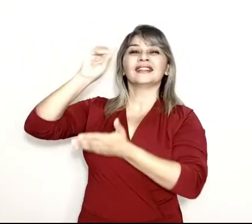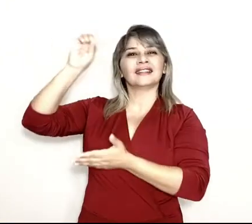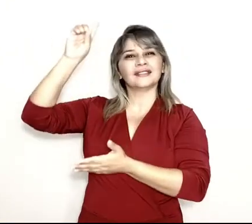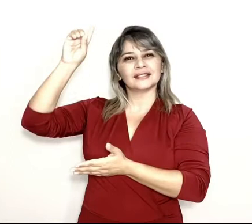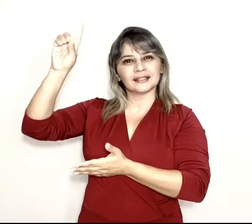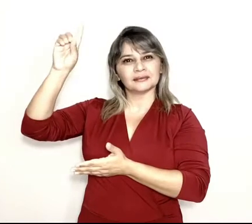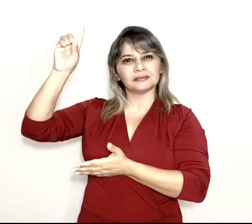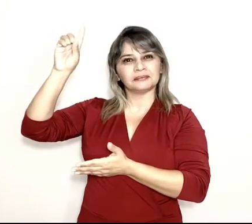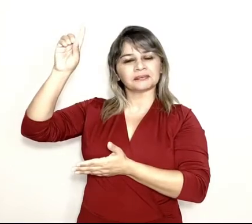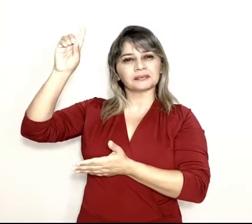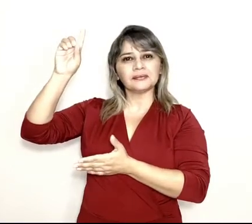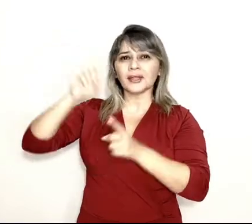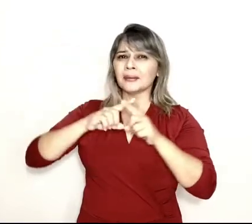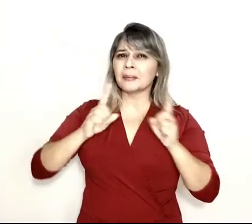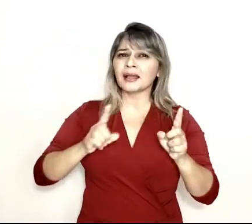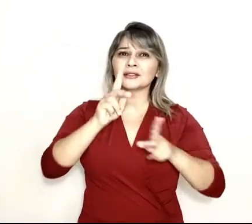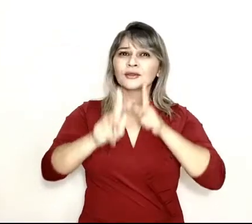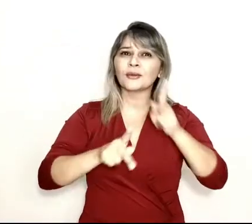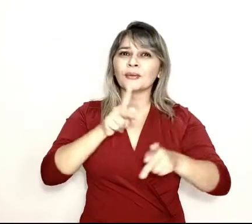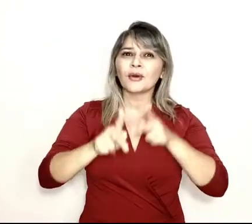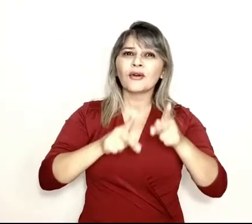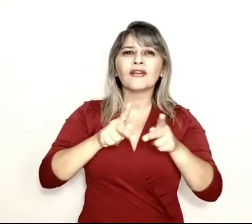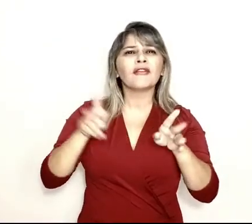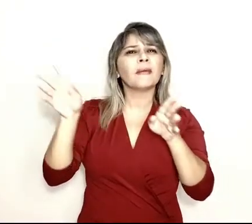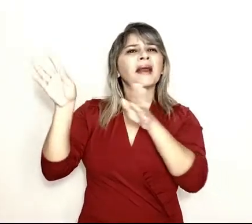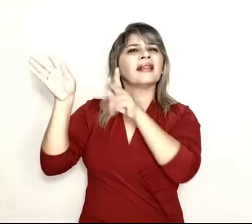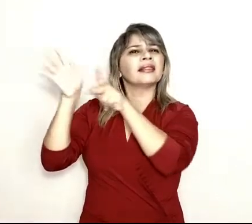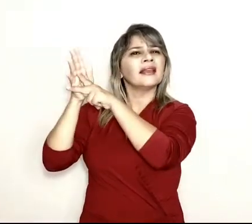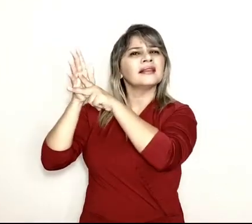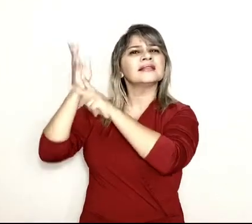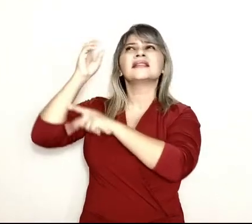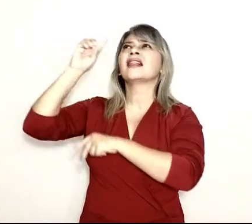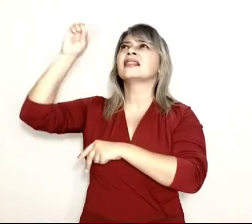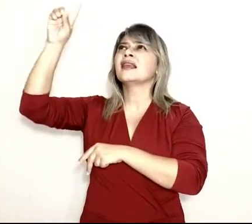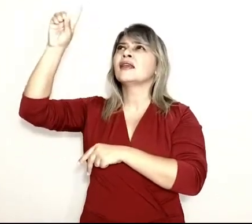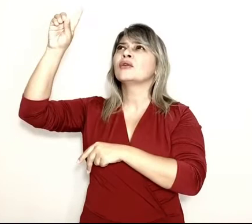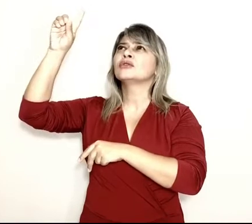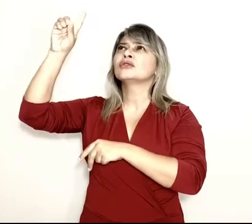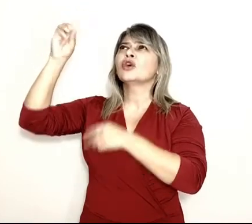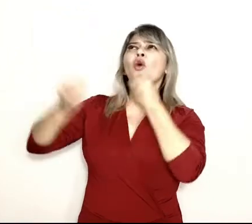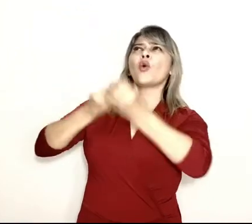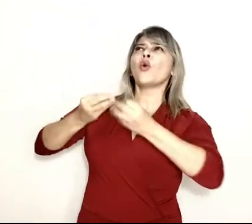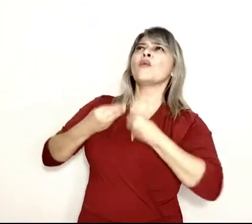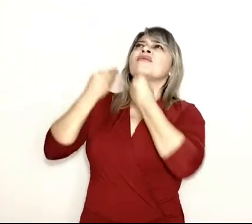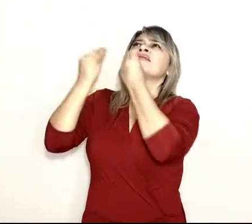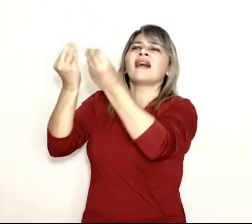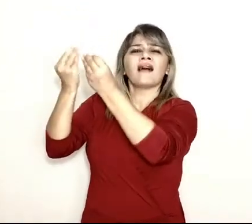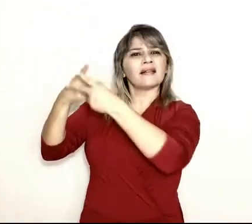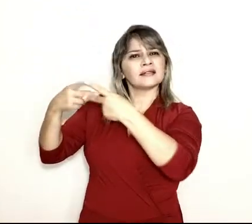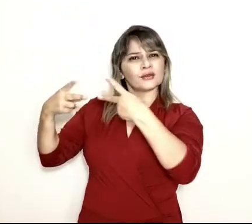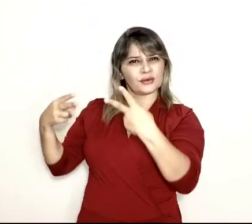devolvemos o que já é teu. Nesse texto, encontramos Davi, o rei Davi,